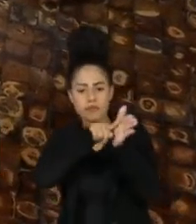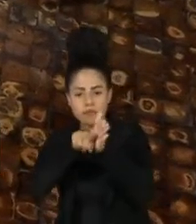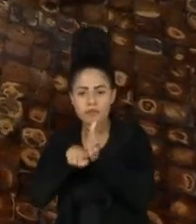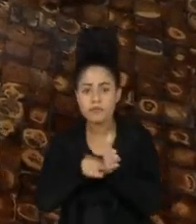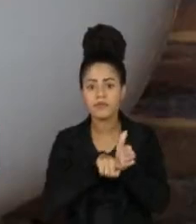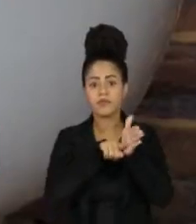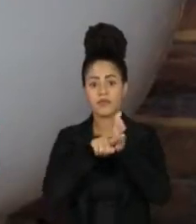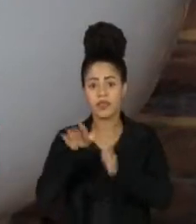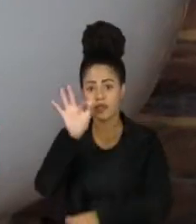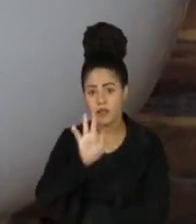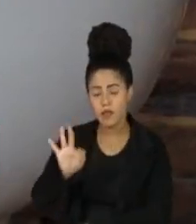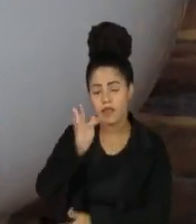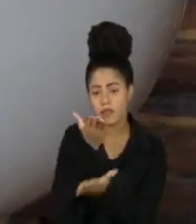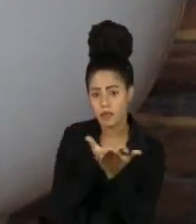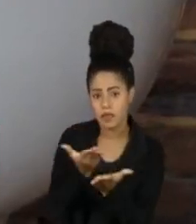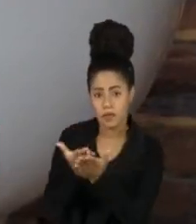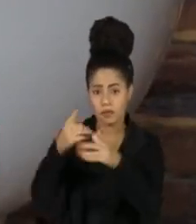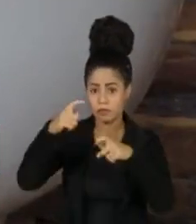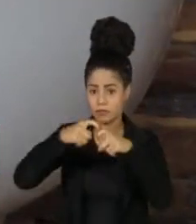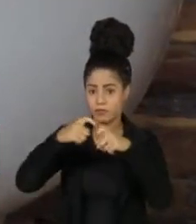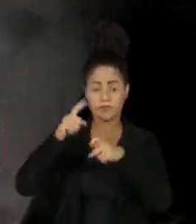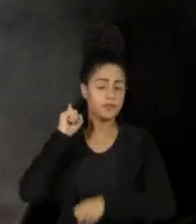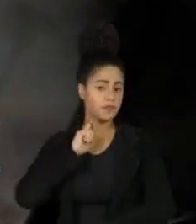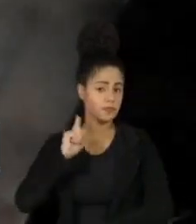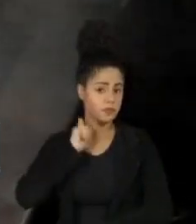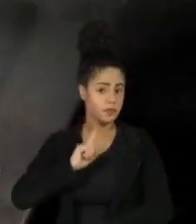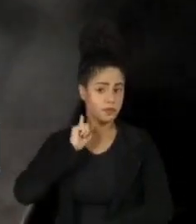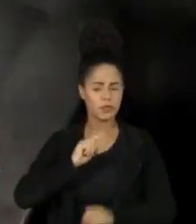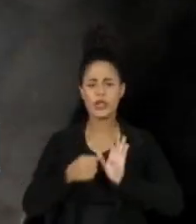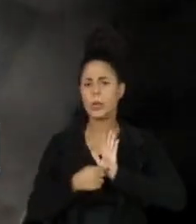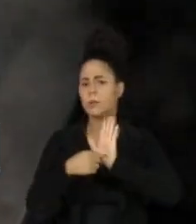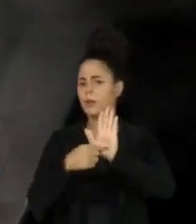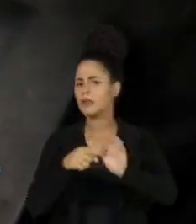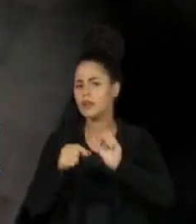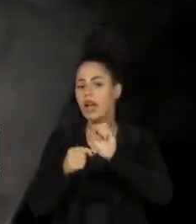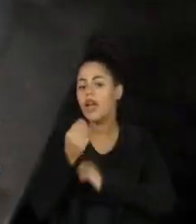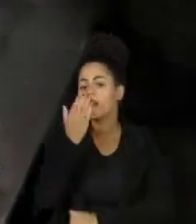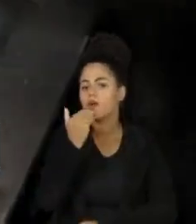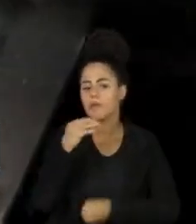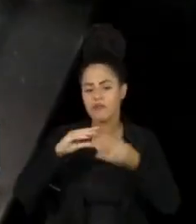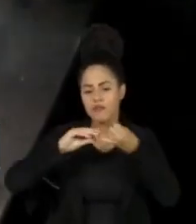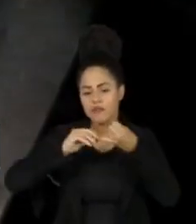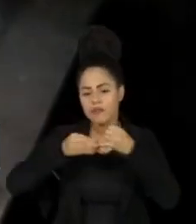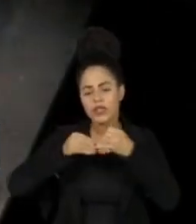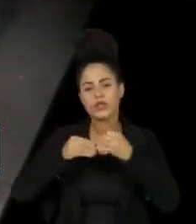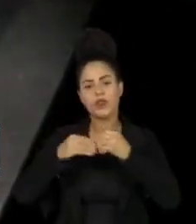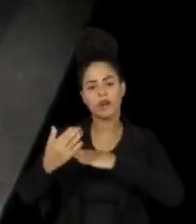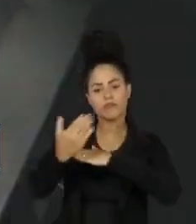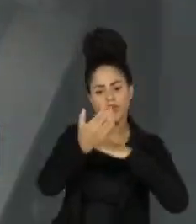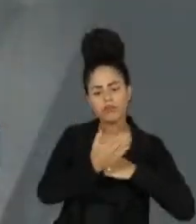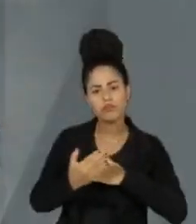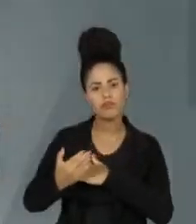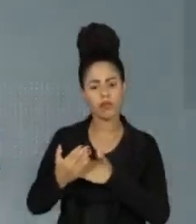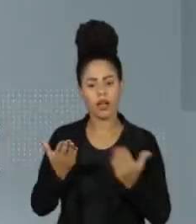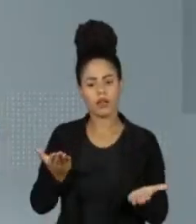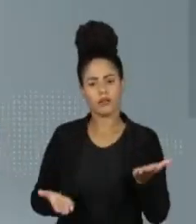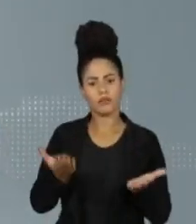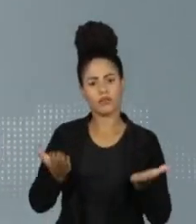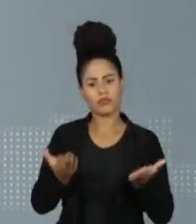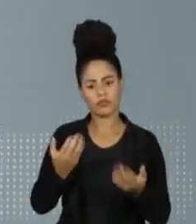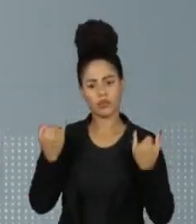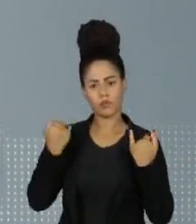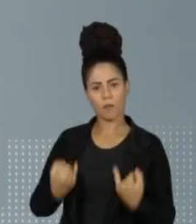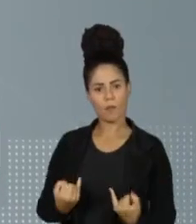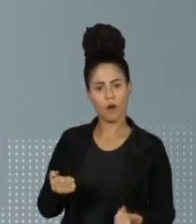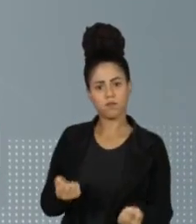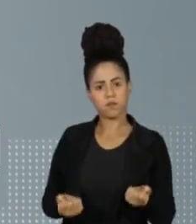na Faculdade de Medicina da Universidade de Minas Gerais. O feijão consumido com frequência ajuda na manutenção do peso. O estudo